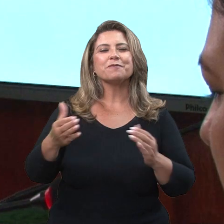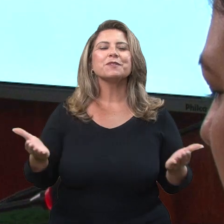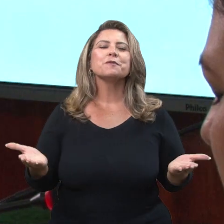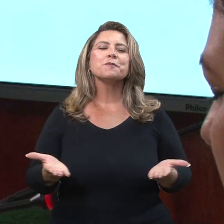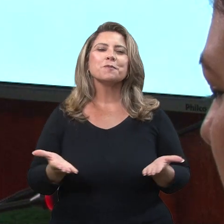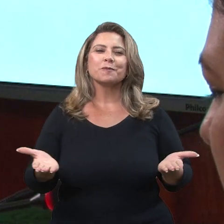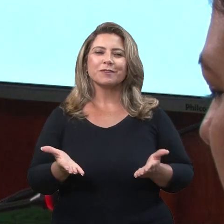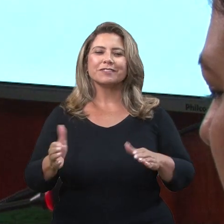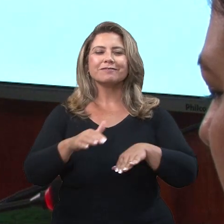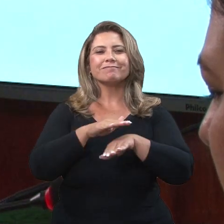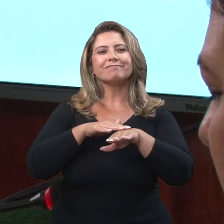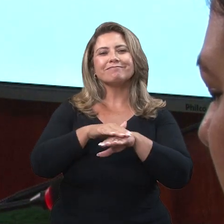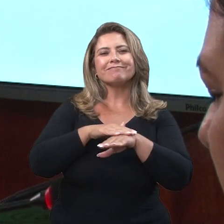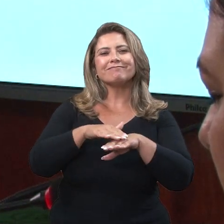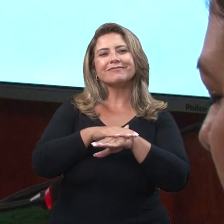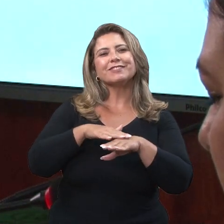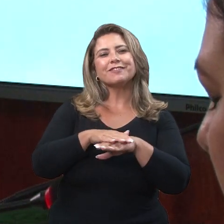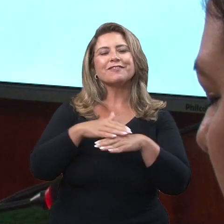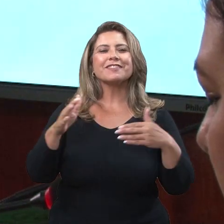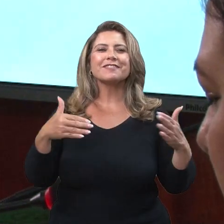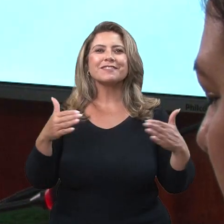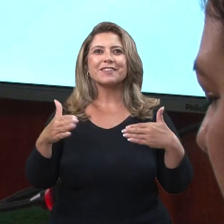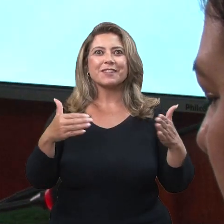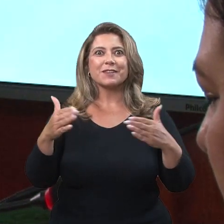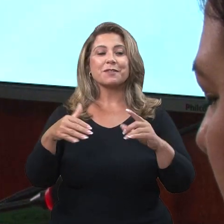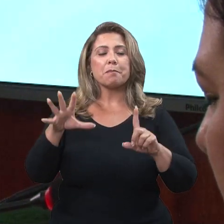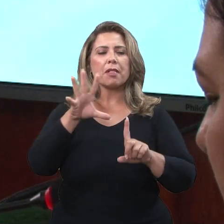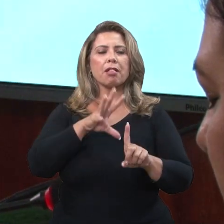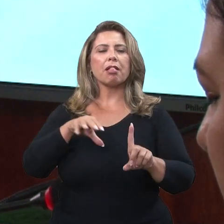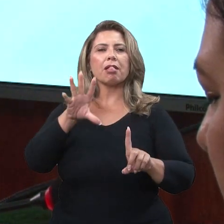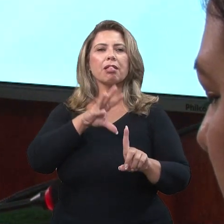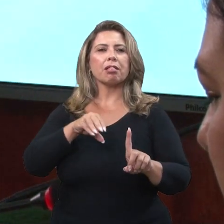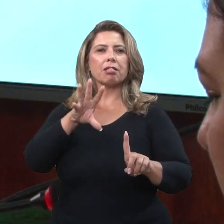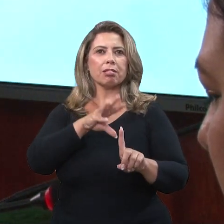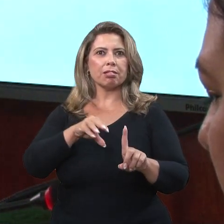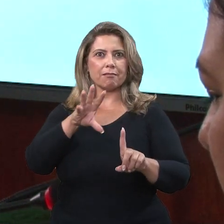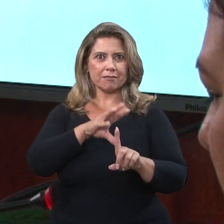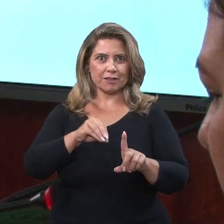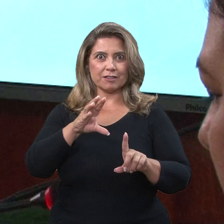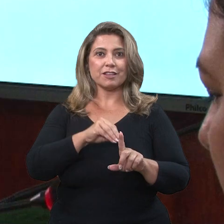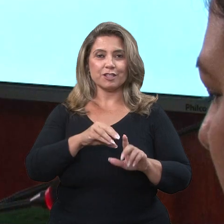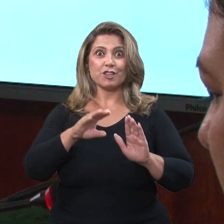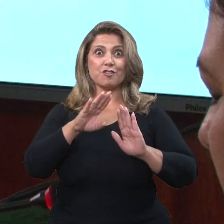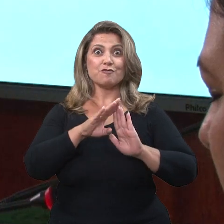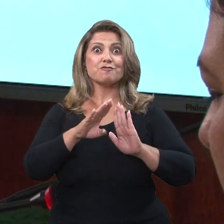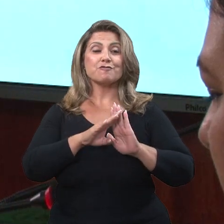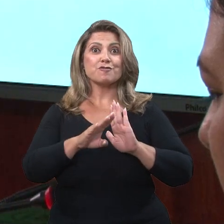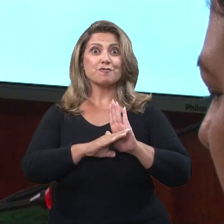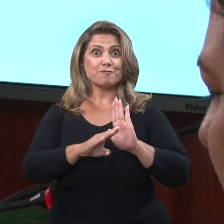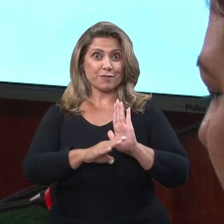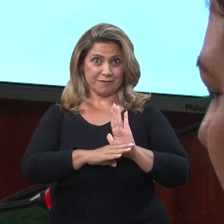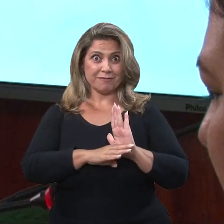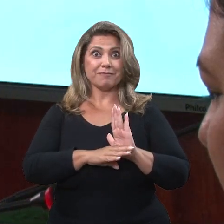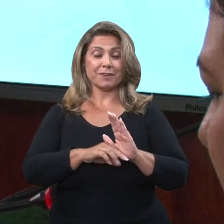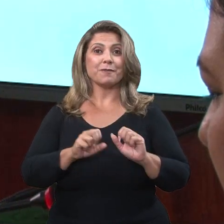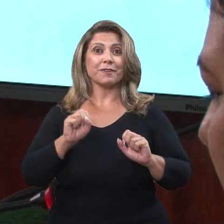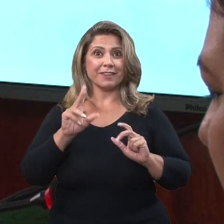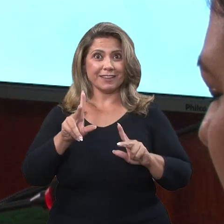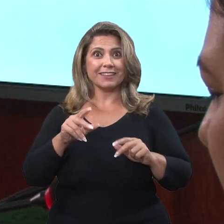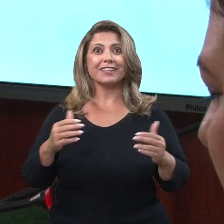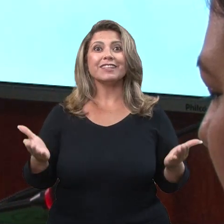e hoje a gente vai falar sobre assédio no programa que a gente intitulou carinhosamente